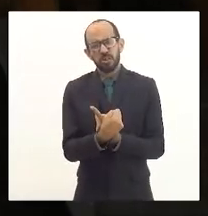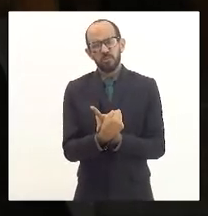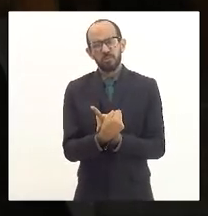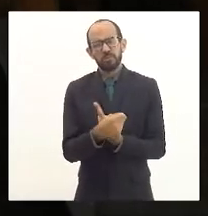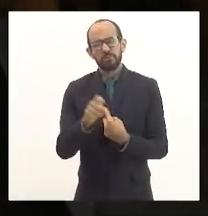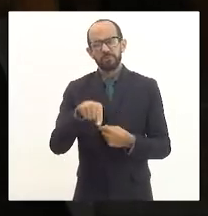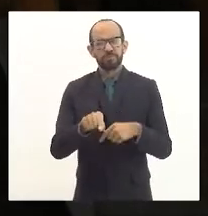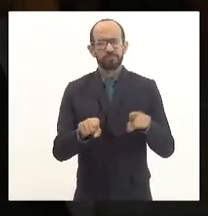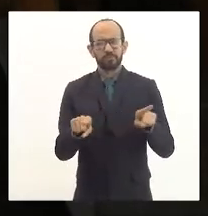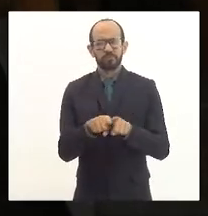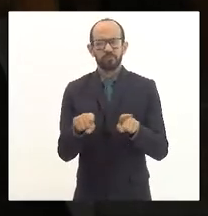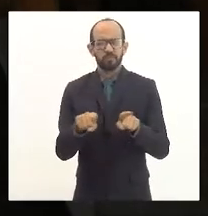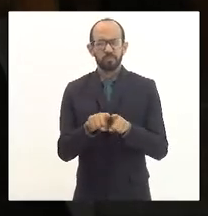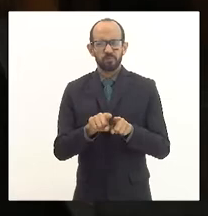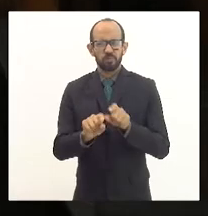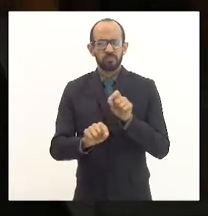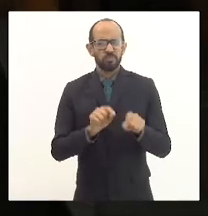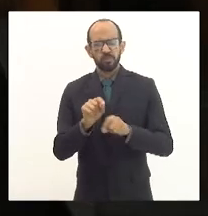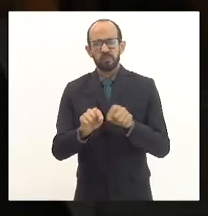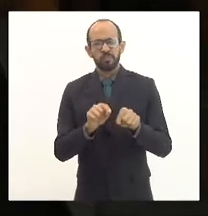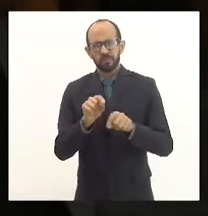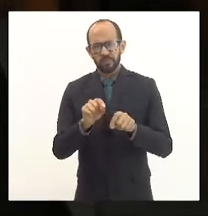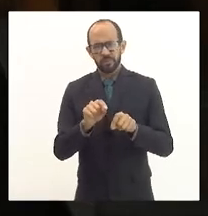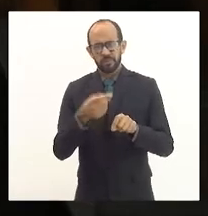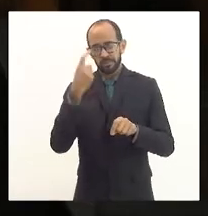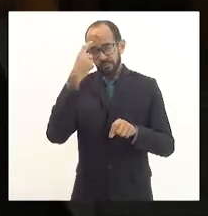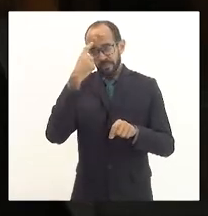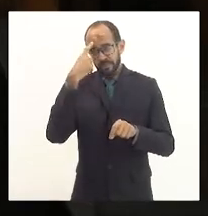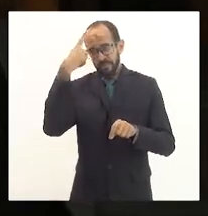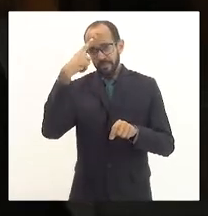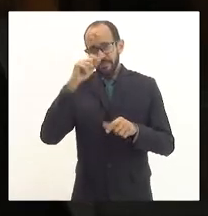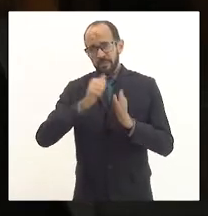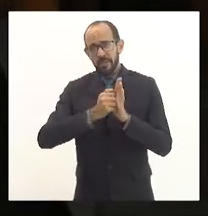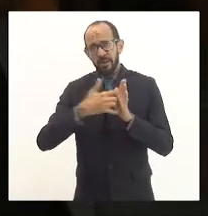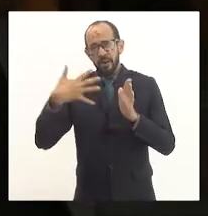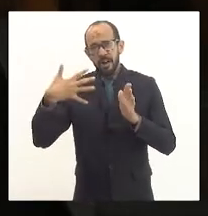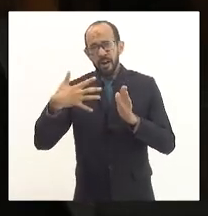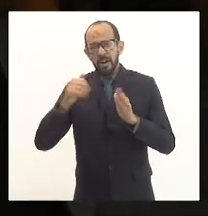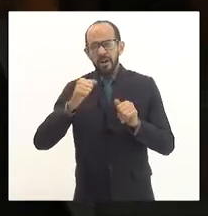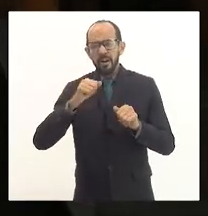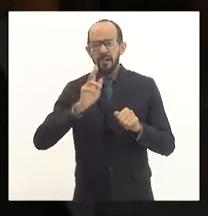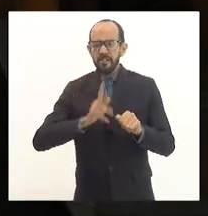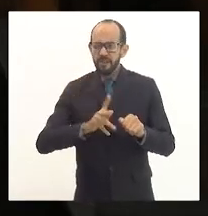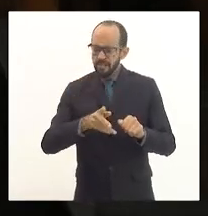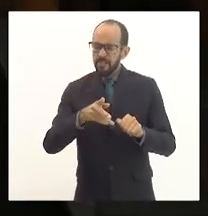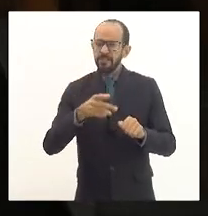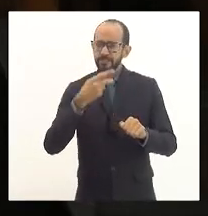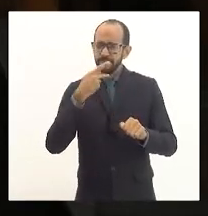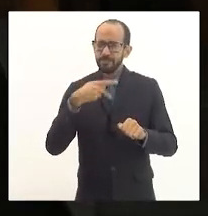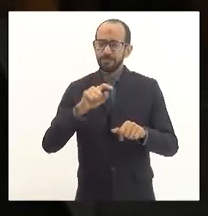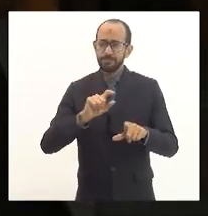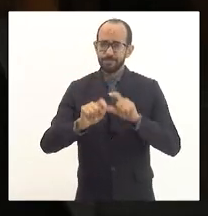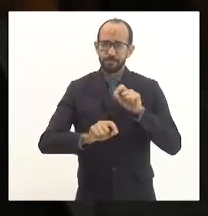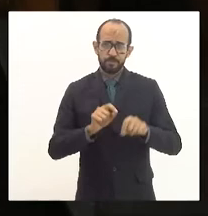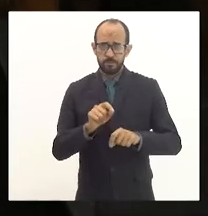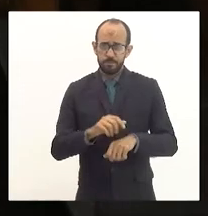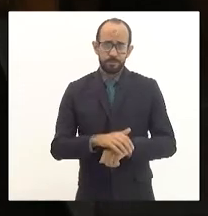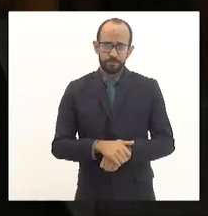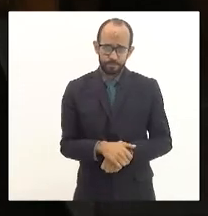e é também essa tese que muitos ainda continuam a defender